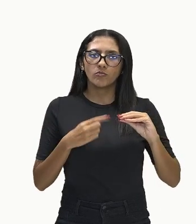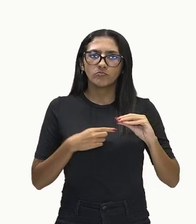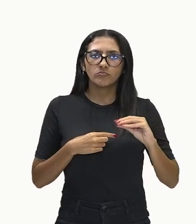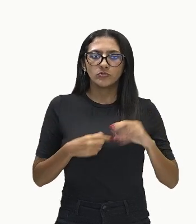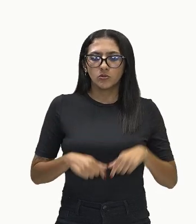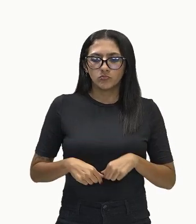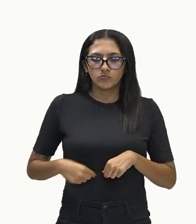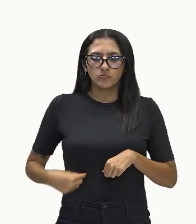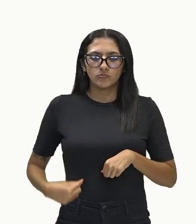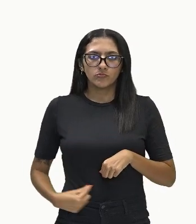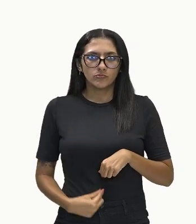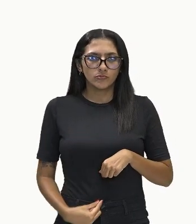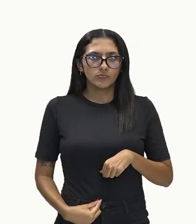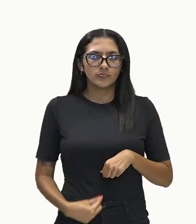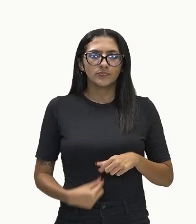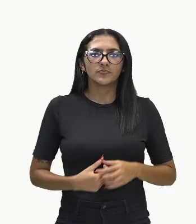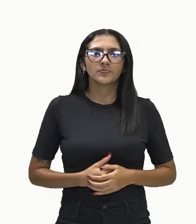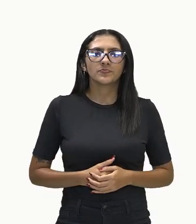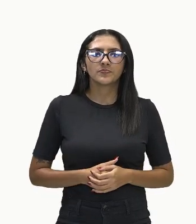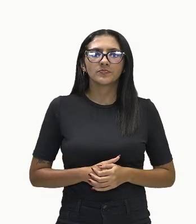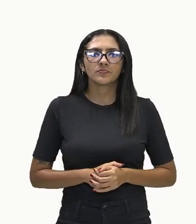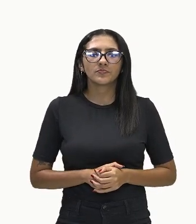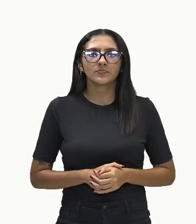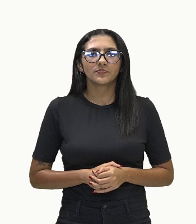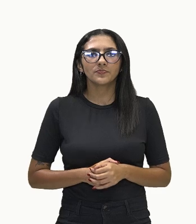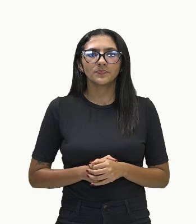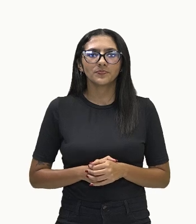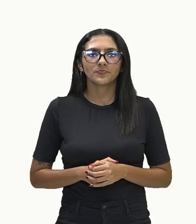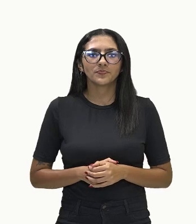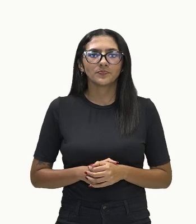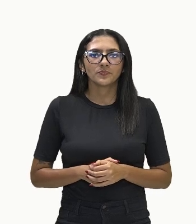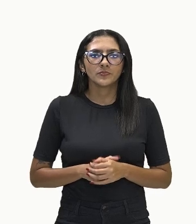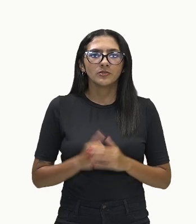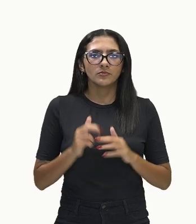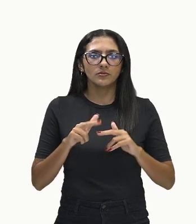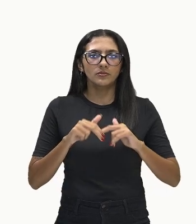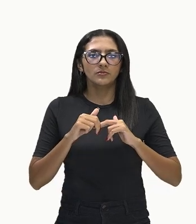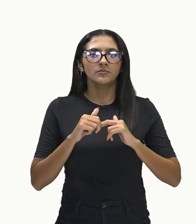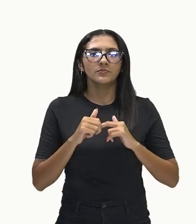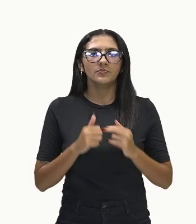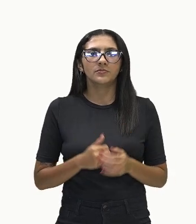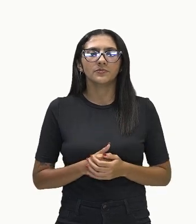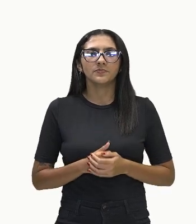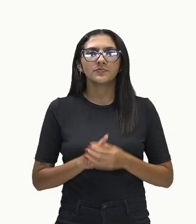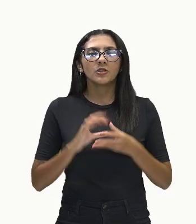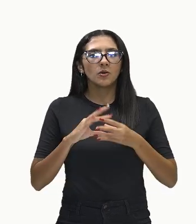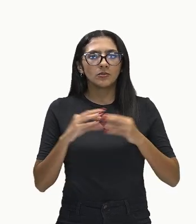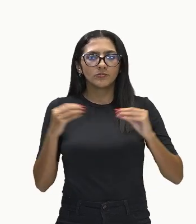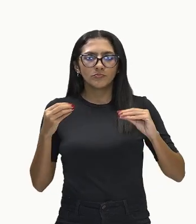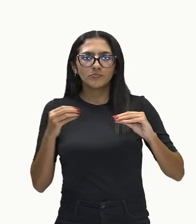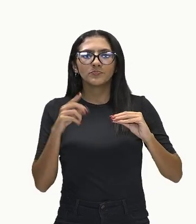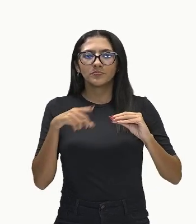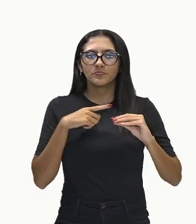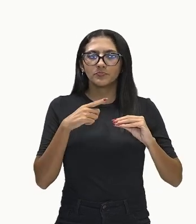intestino grosso. Portanto, as fibras alimentares